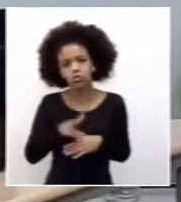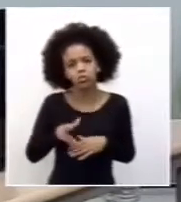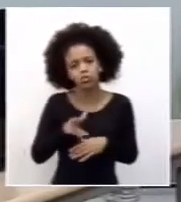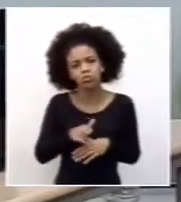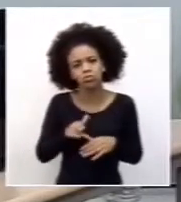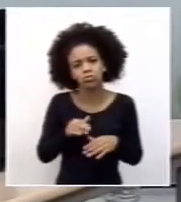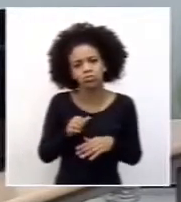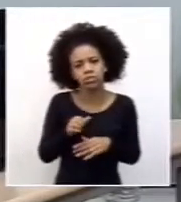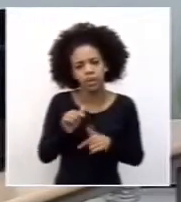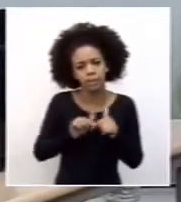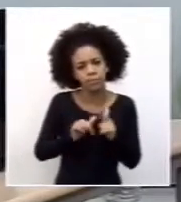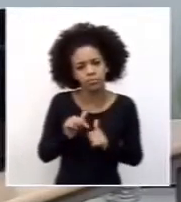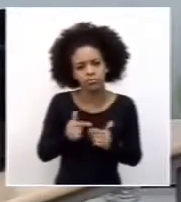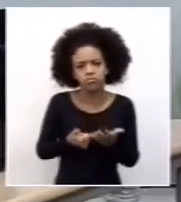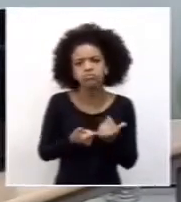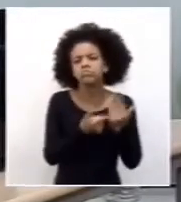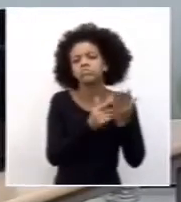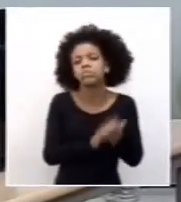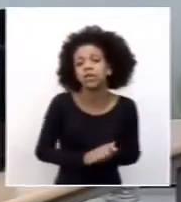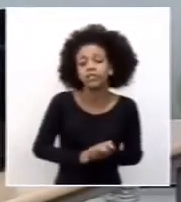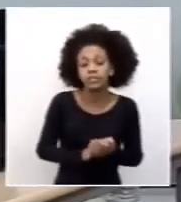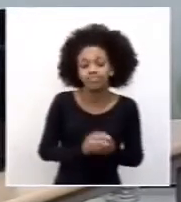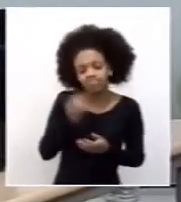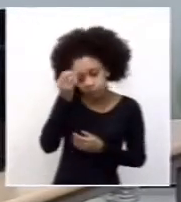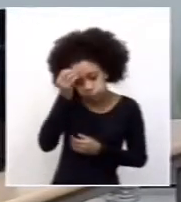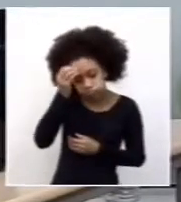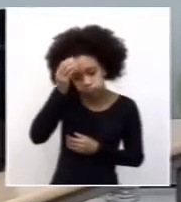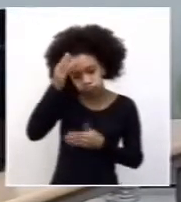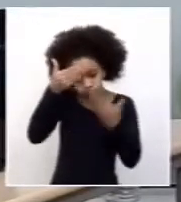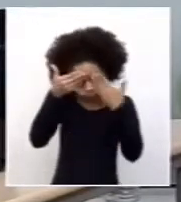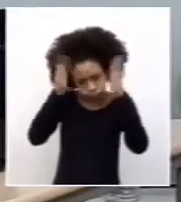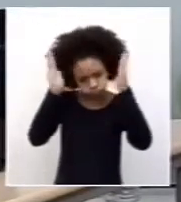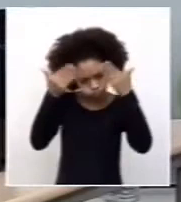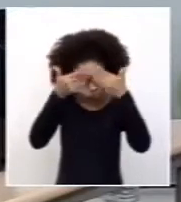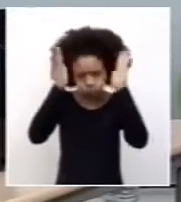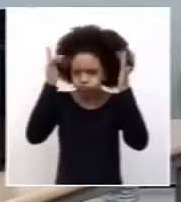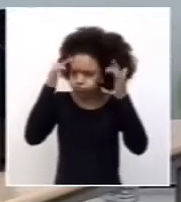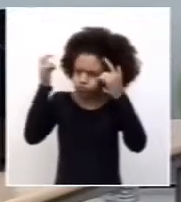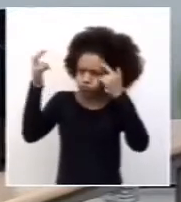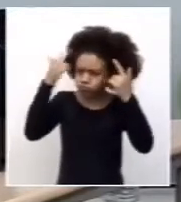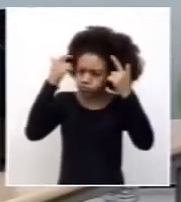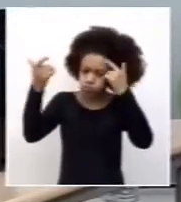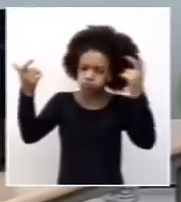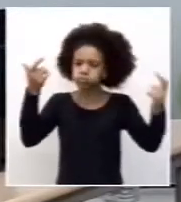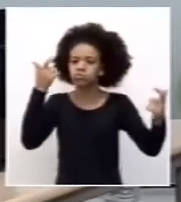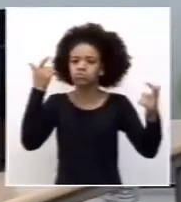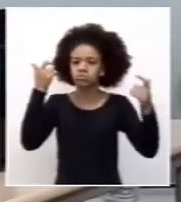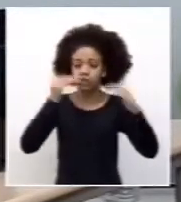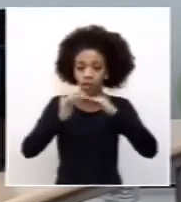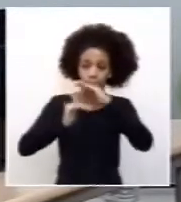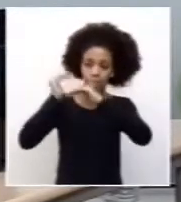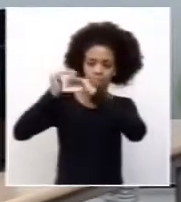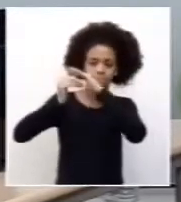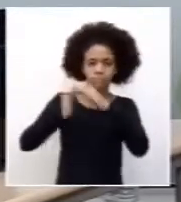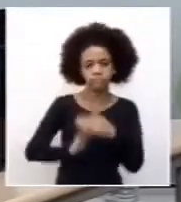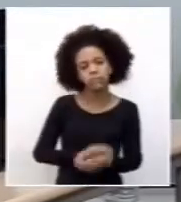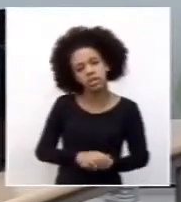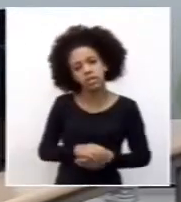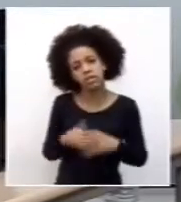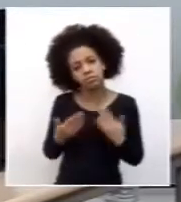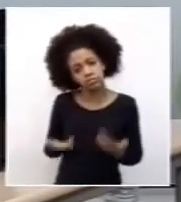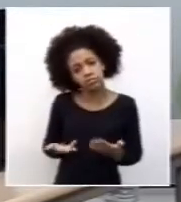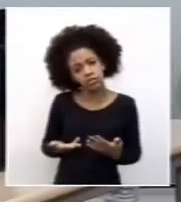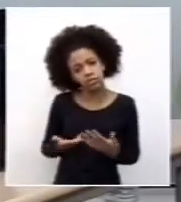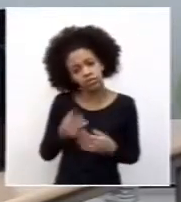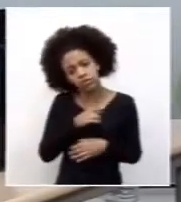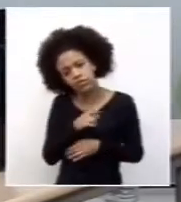né, vão aflorando como as ideias, propostas, né, projetos, enfim, tá? Dentro dessa perspectiva, é interessante que aí você